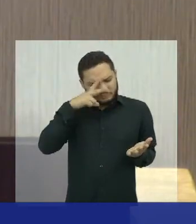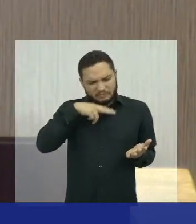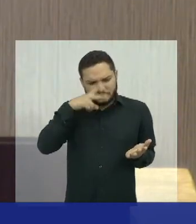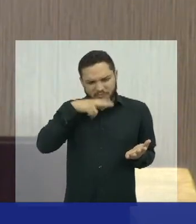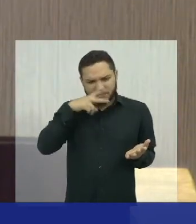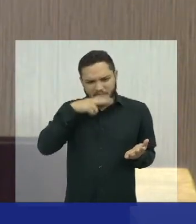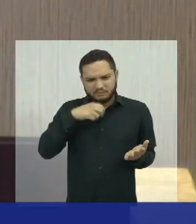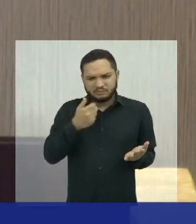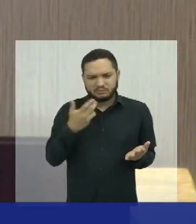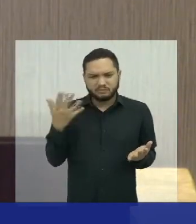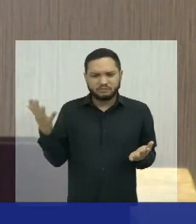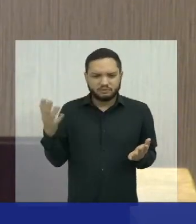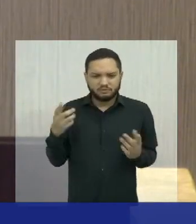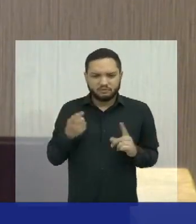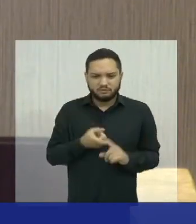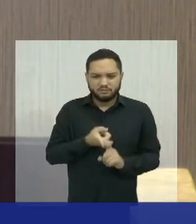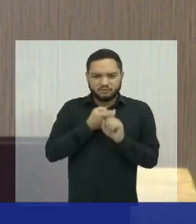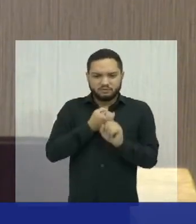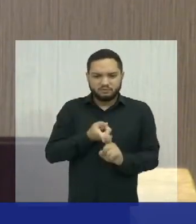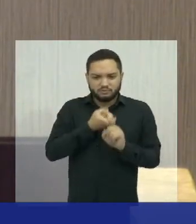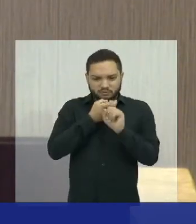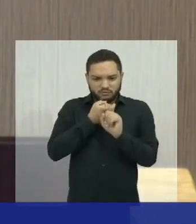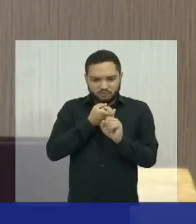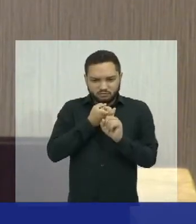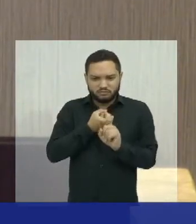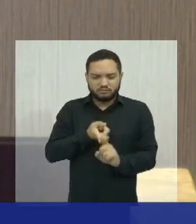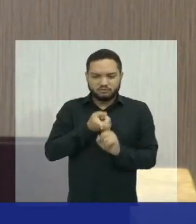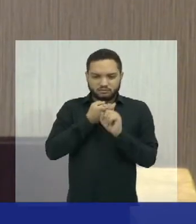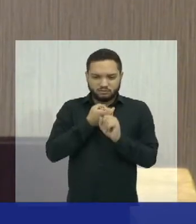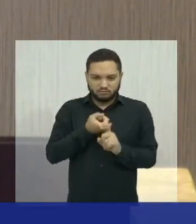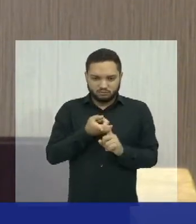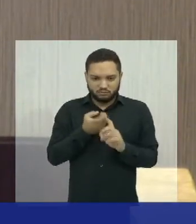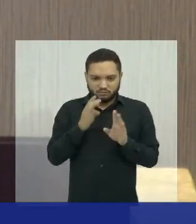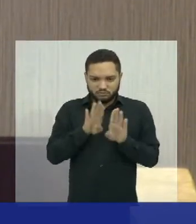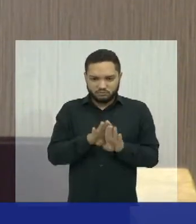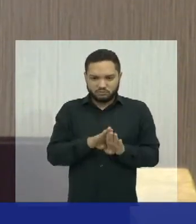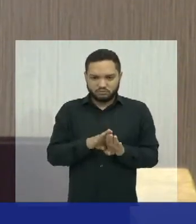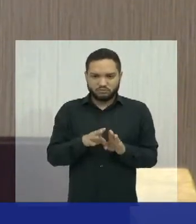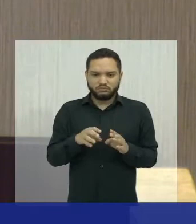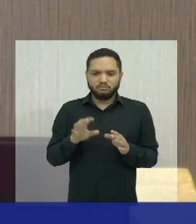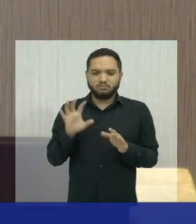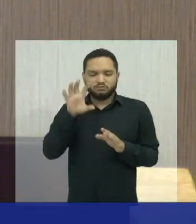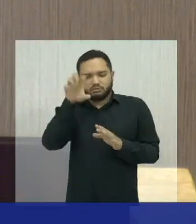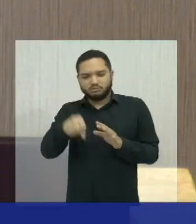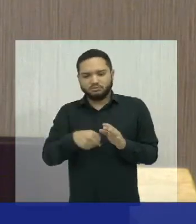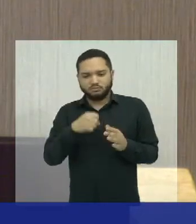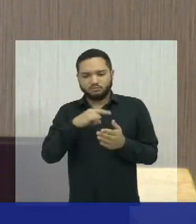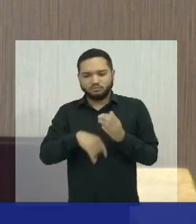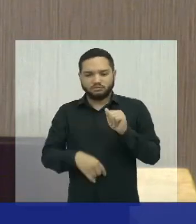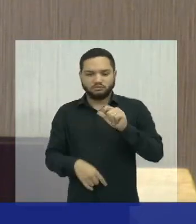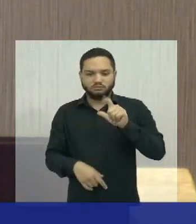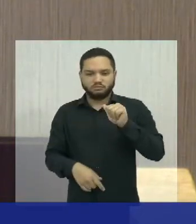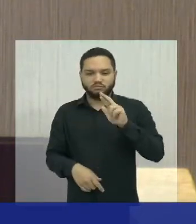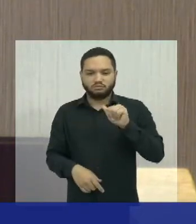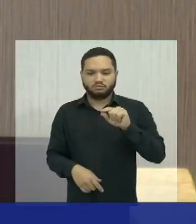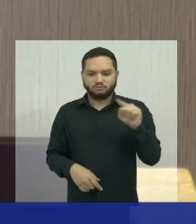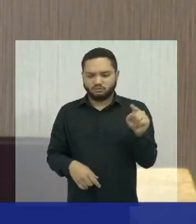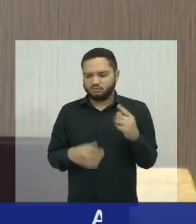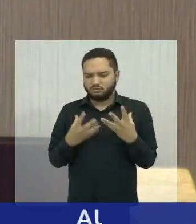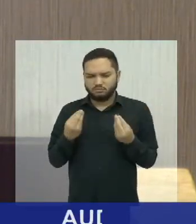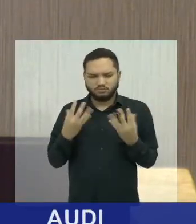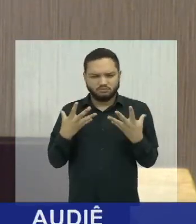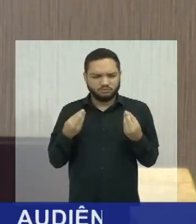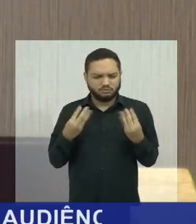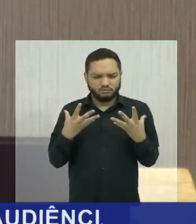multa, suspensão parcial ou total e cassação do alvará, certo? Foi o que eu vi